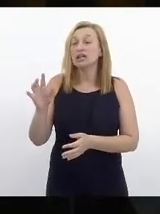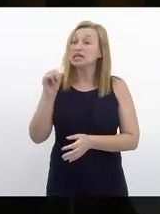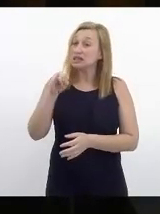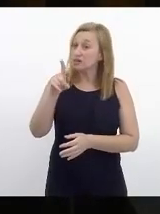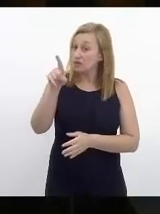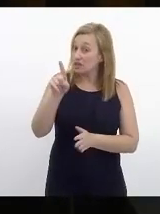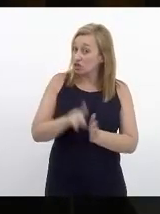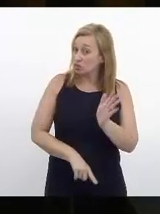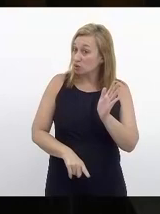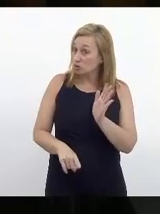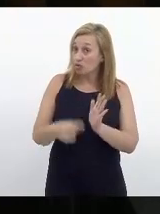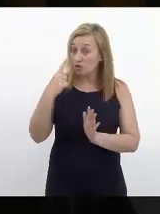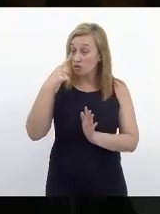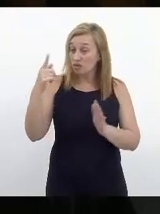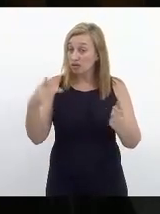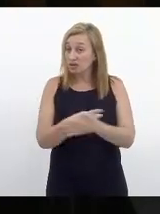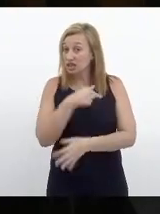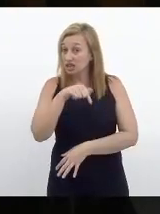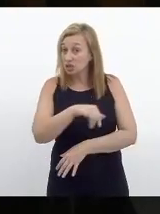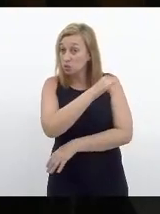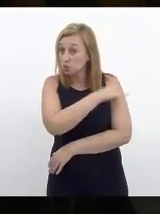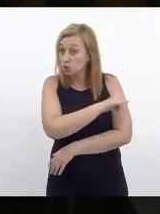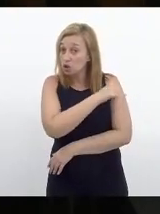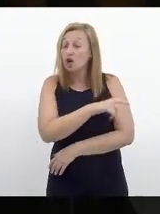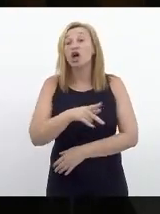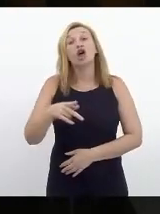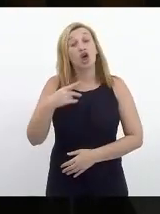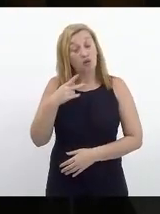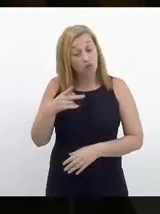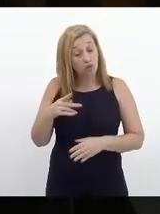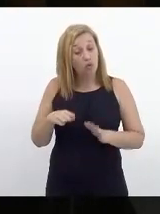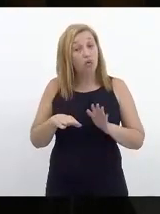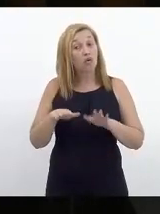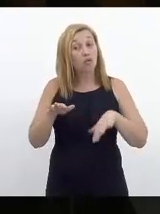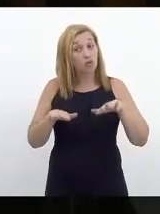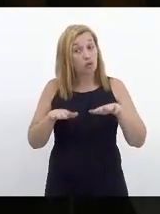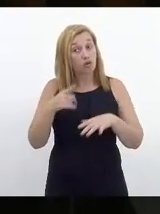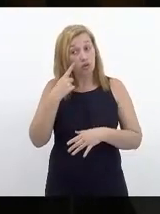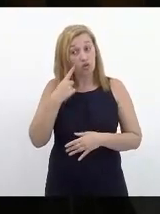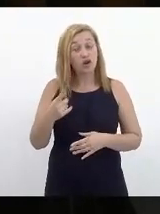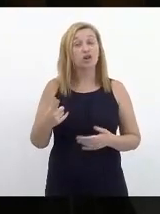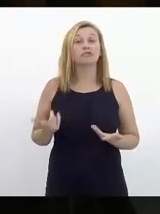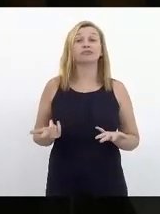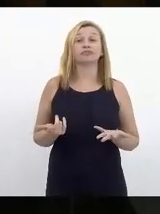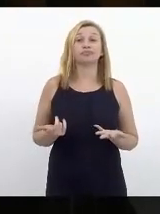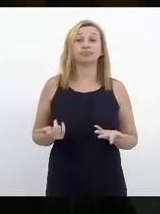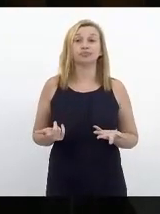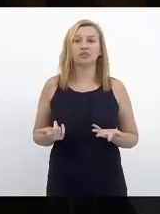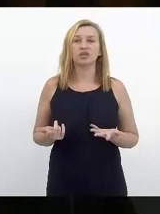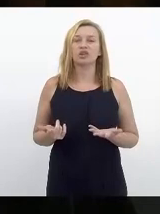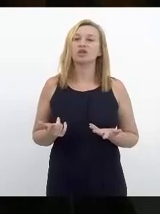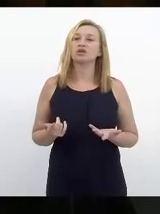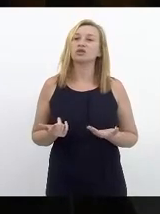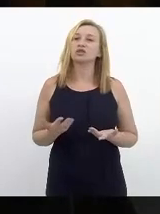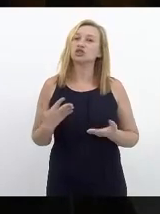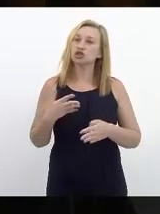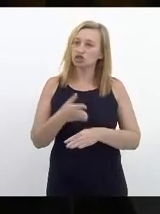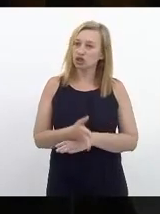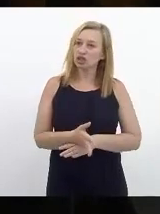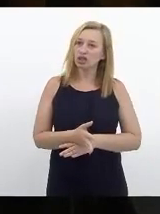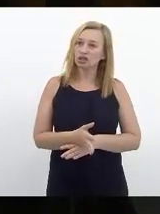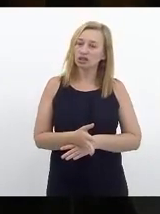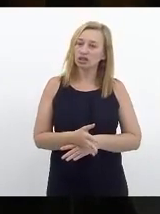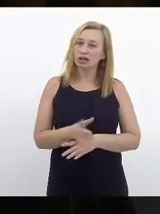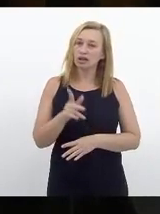vai acontecer aqui no Rio. E eu disse que eu vou medir a hora que isso for